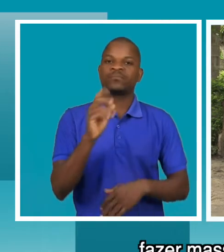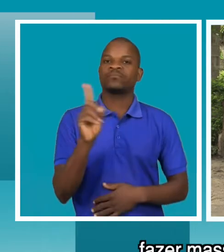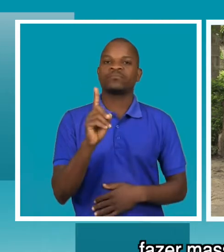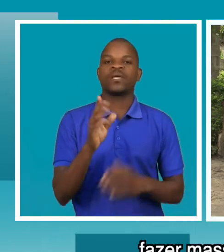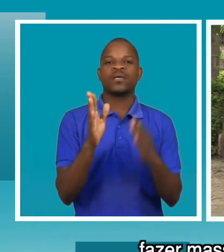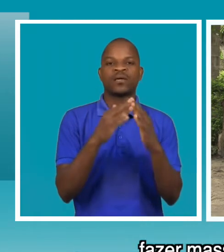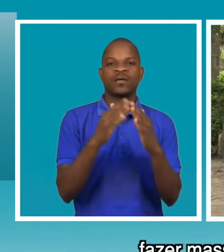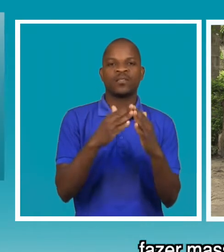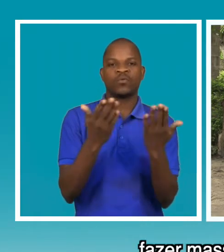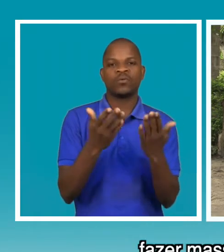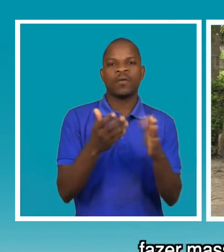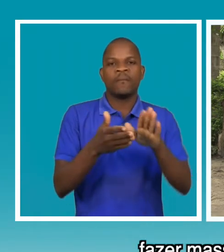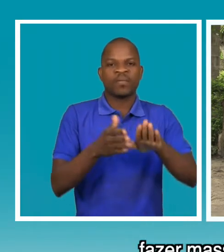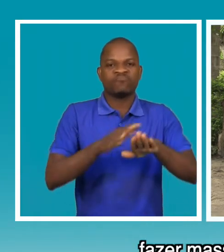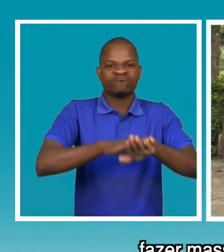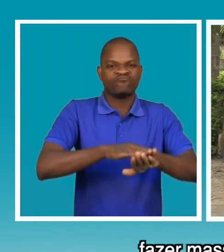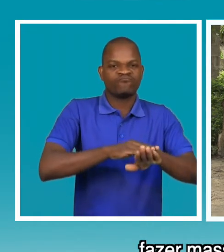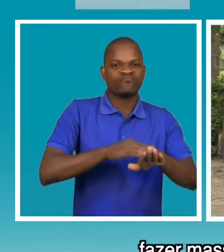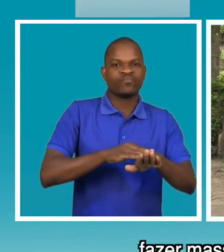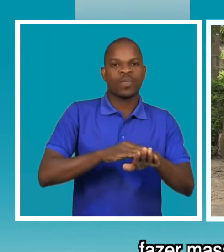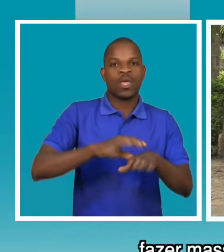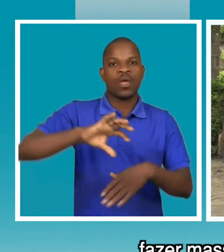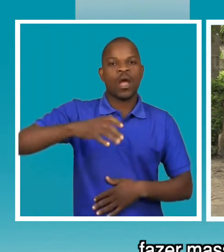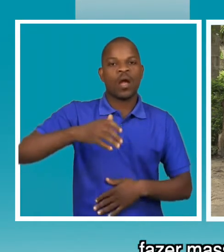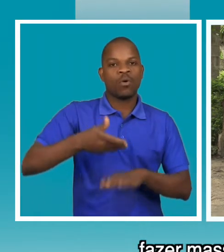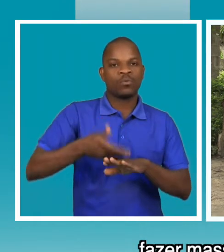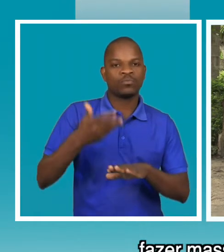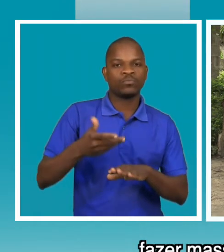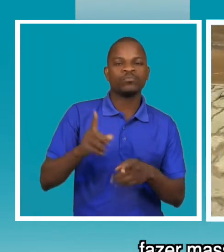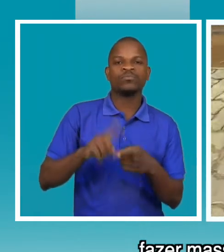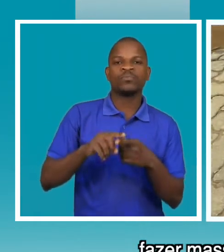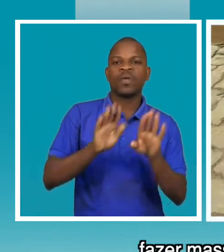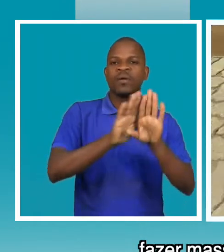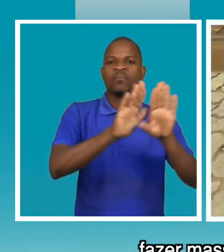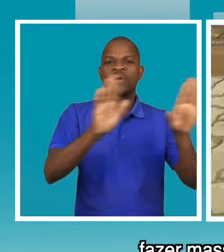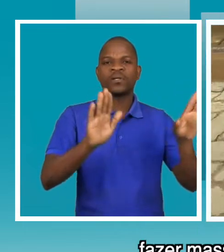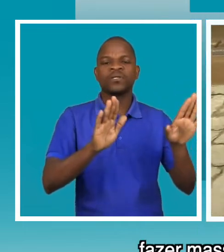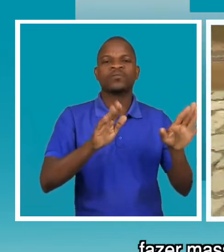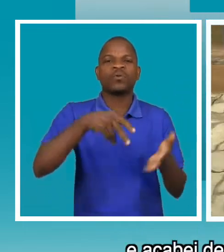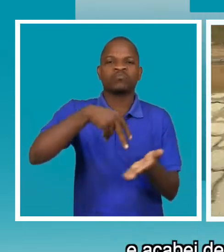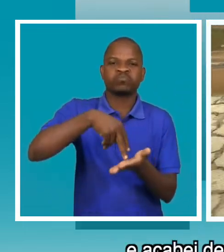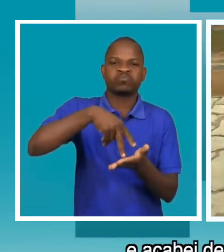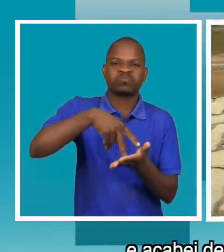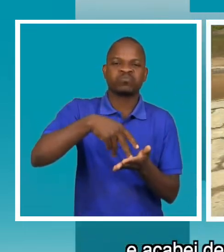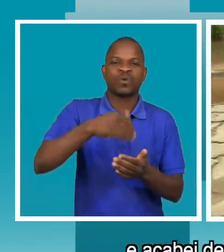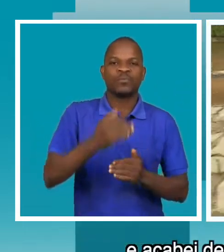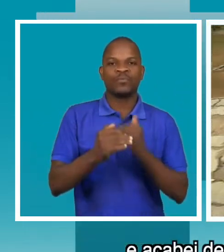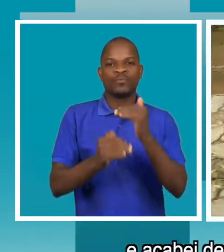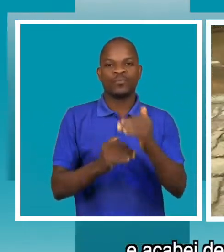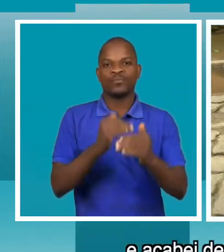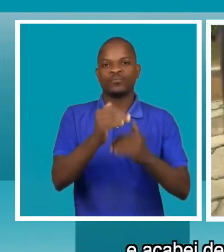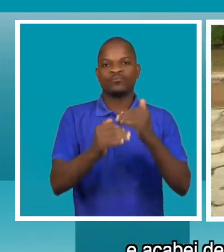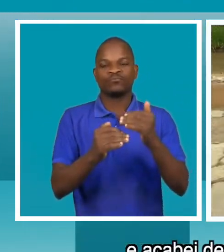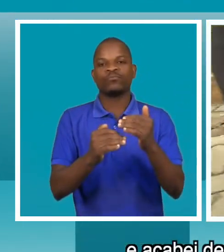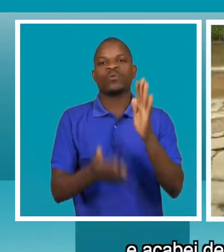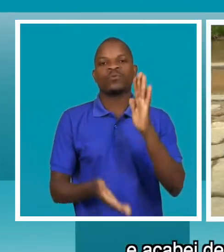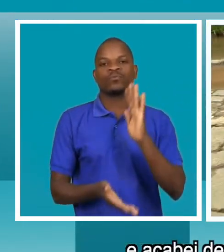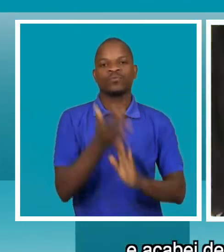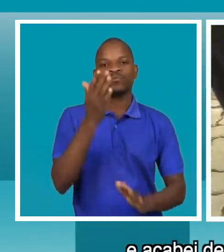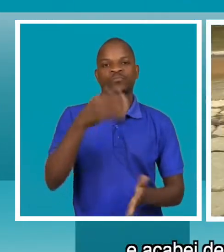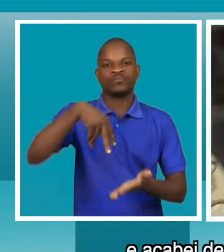que esticar os pés com água quente e tudo mais por aí, pegar parede e tudo. Acabei desenvolvendo assim, tendo a